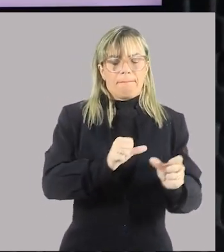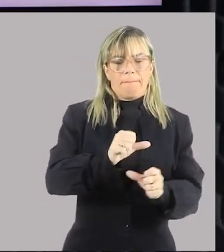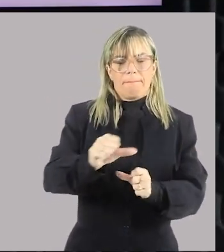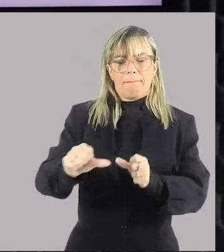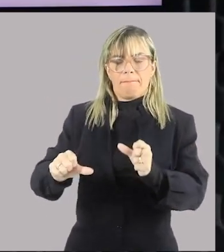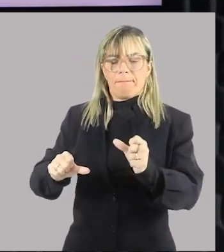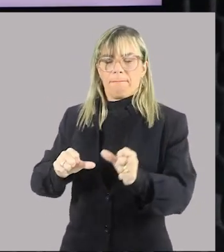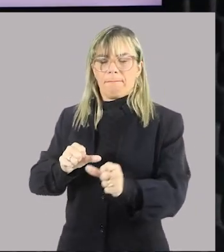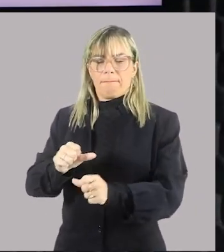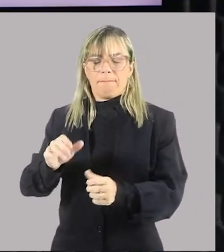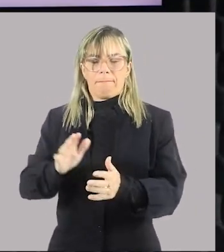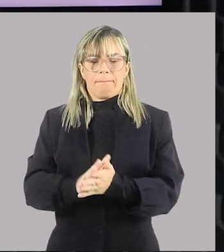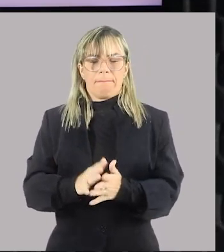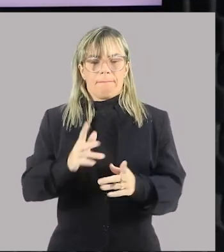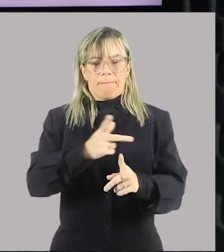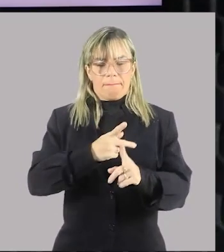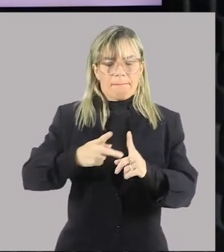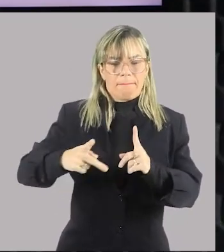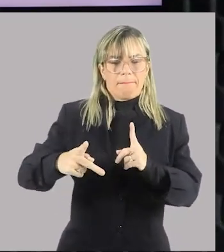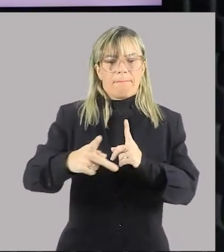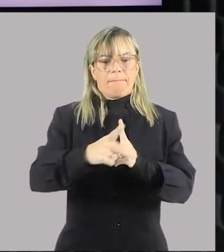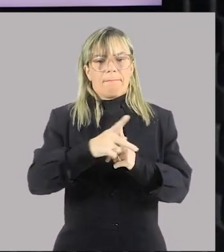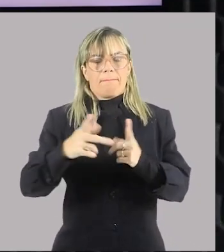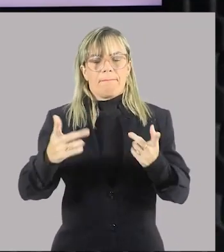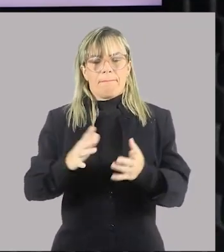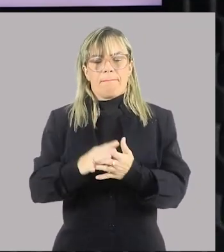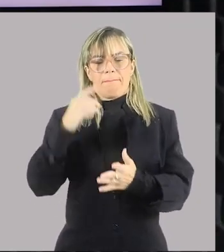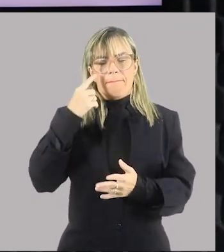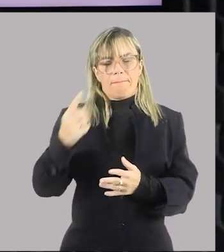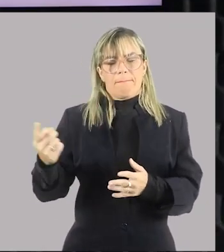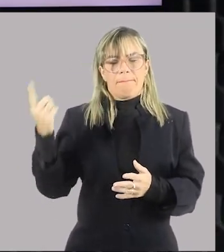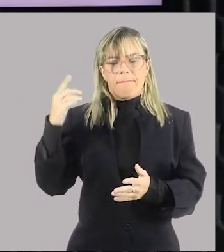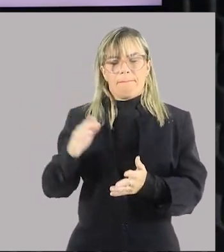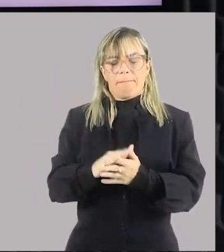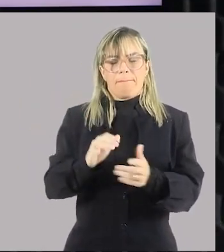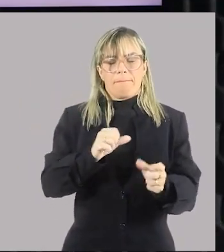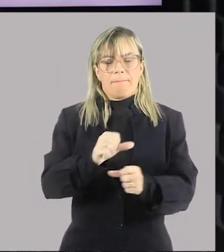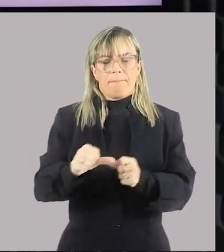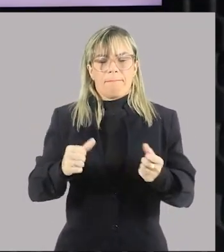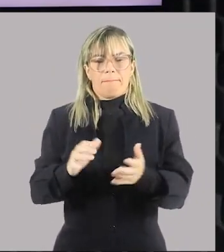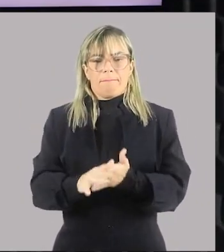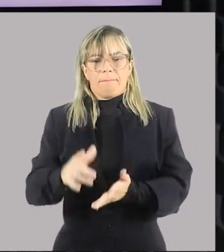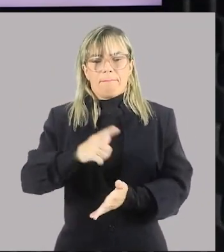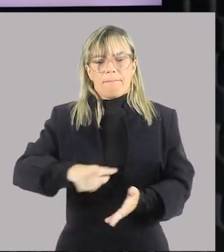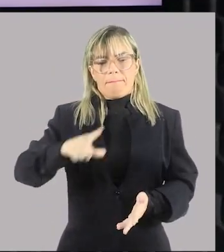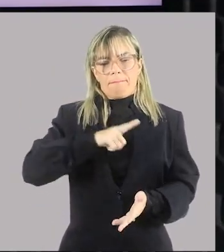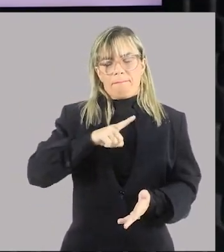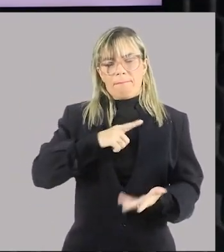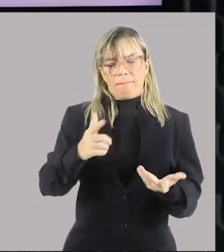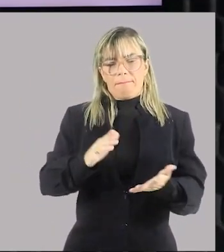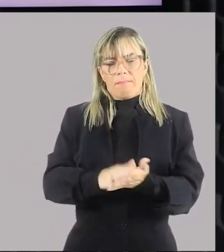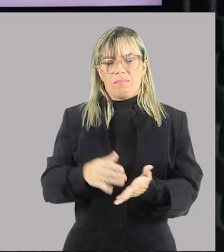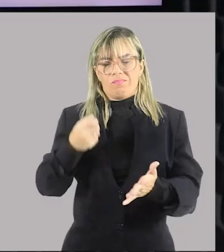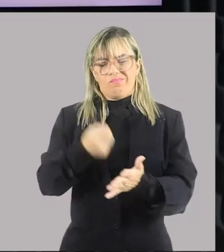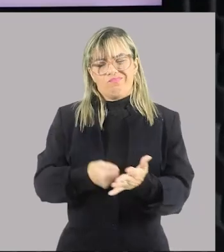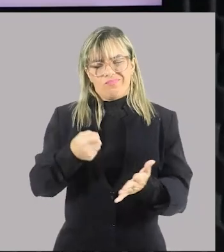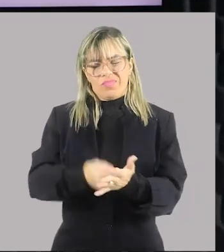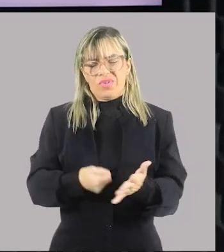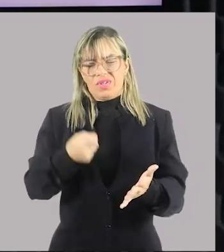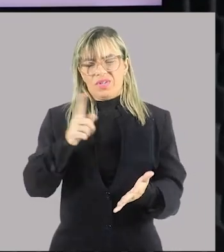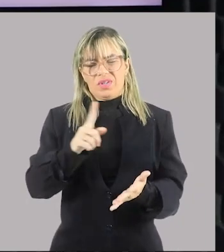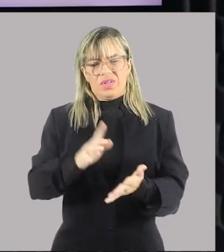da Previdência. Nós tivemos uma reforma da Previdência. Ah, professor, mas há quem conteste. Senhores,